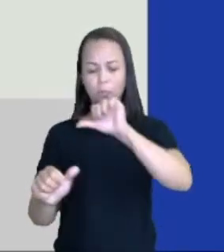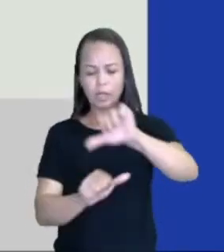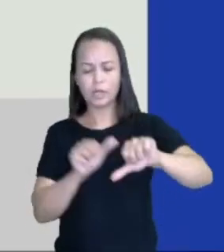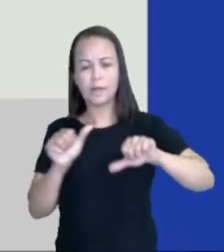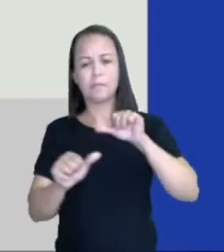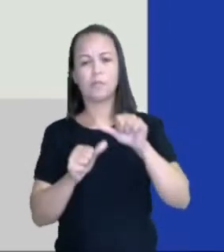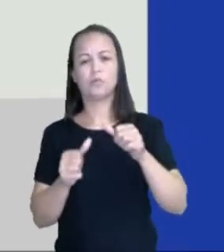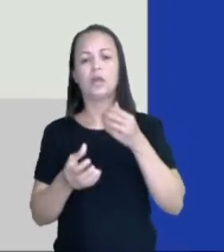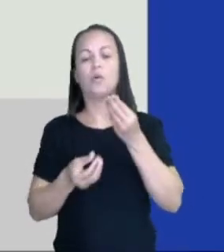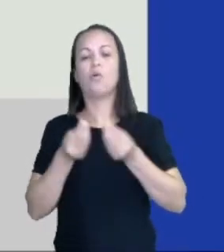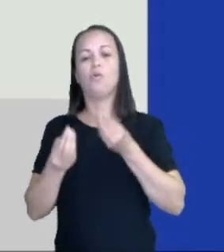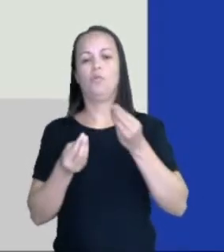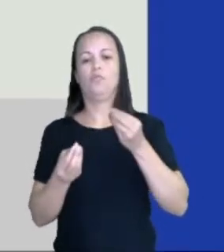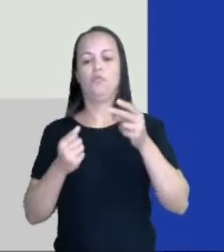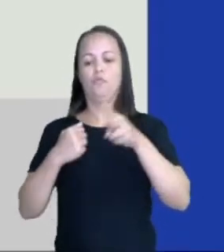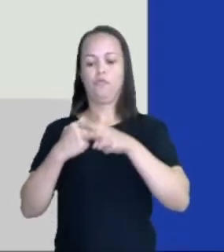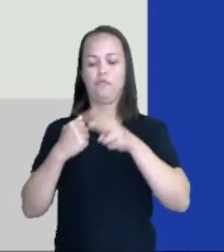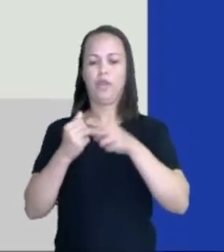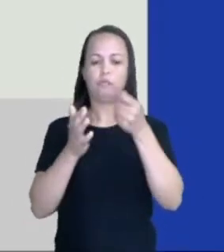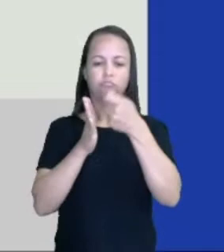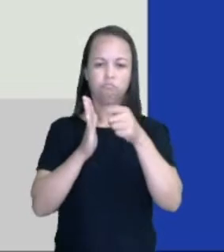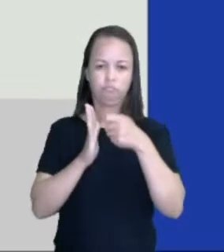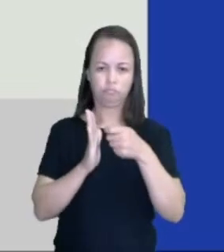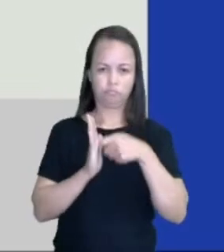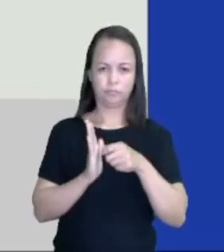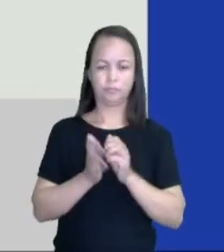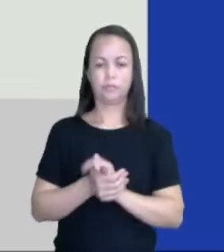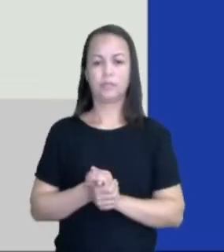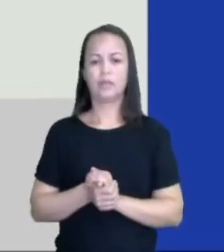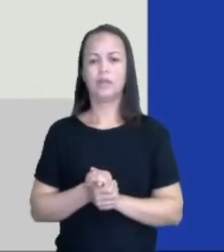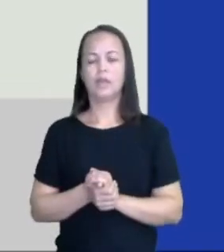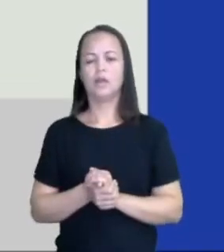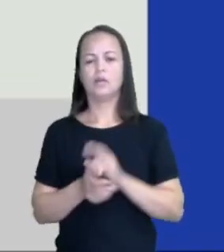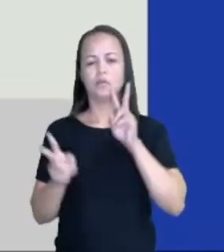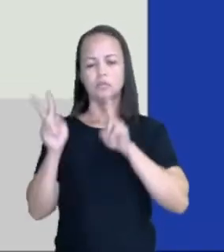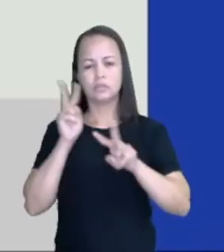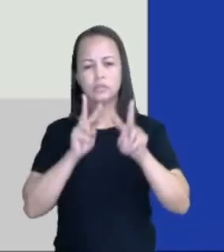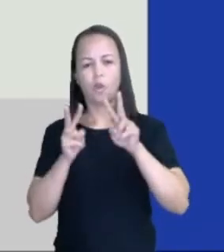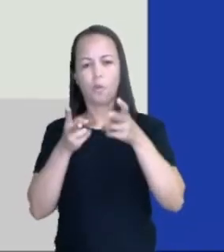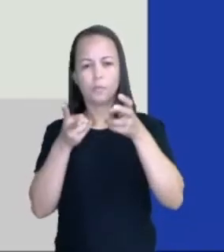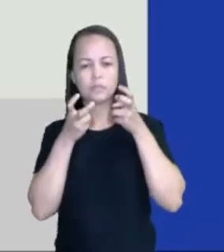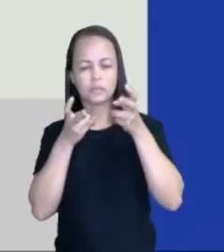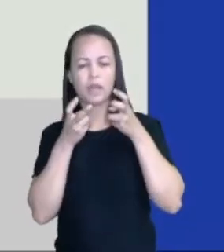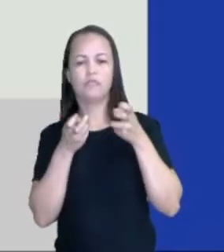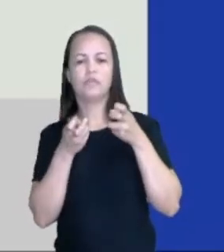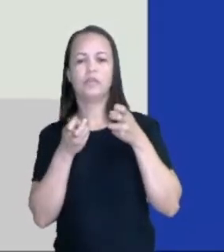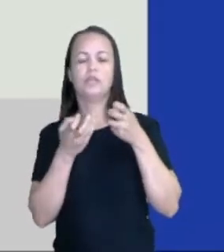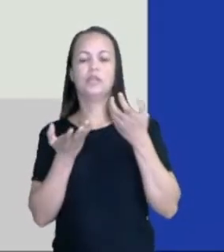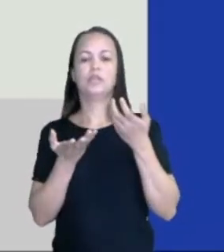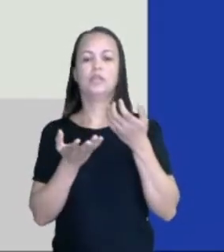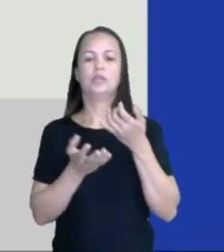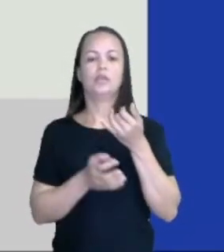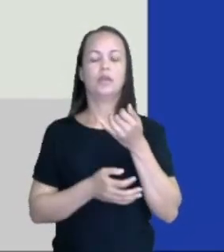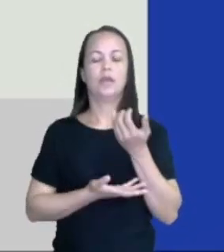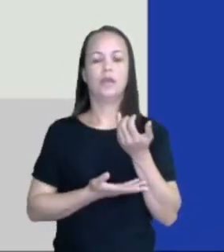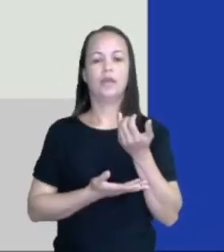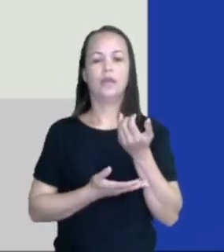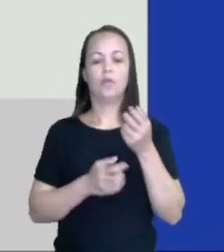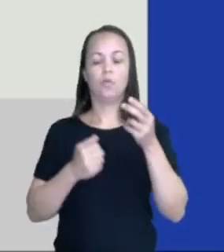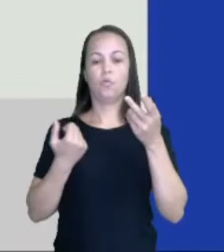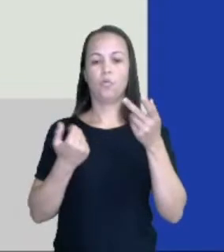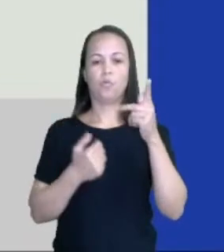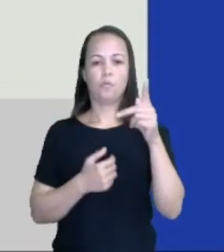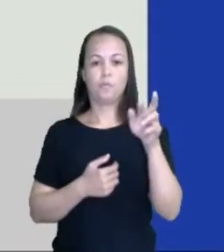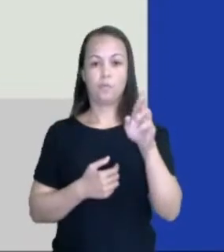como o verbo é escrito. Como vocês podem ver aí, ó, o verbo tu, o pronome